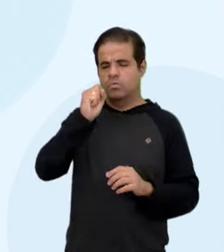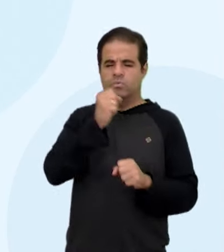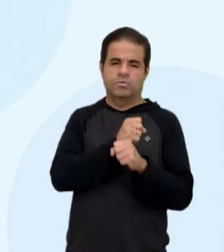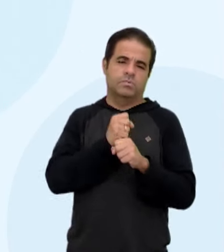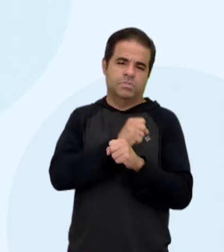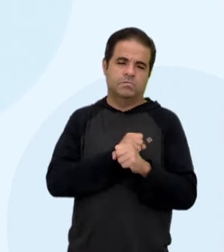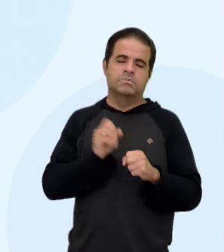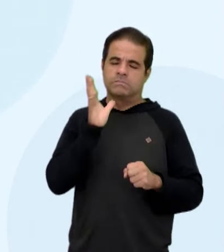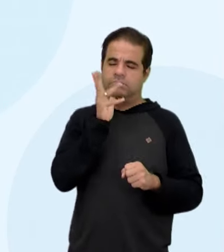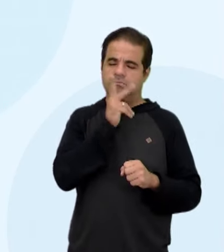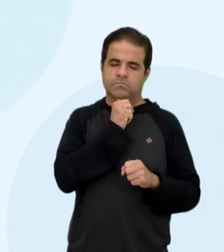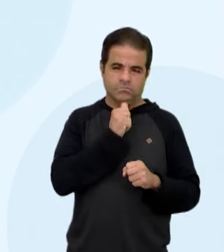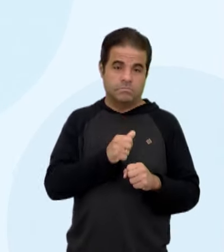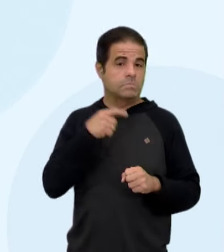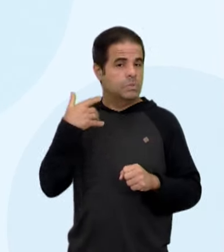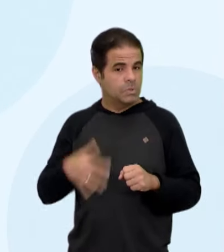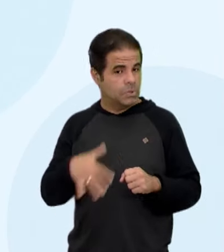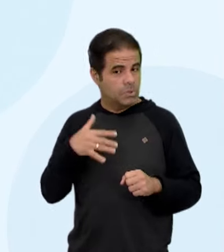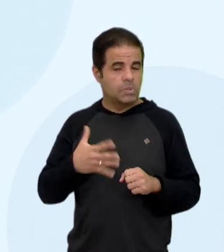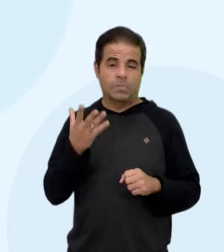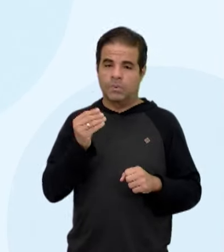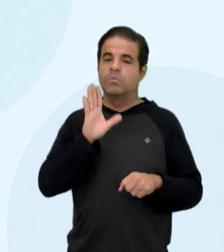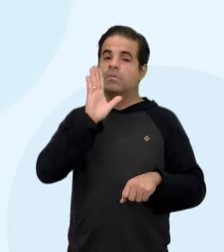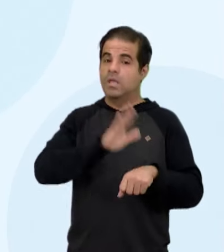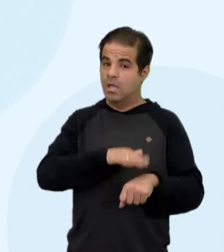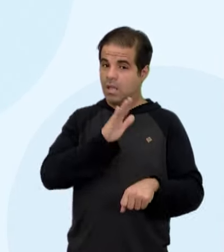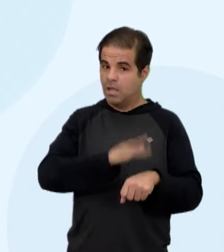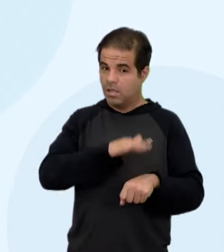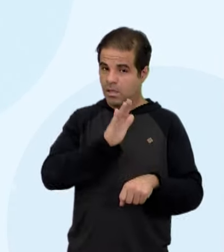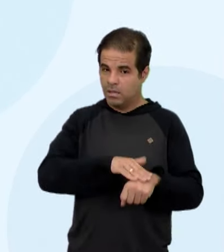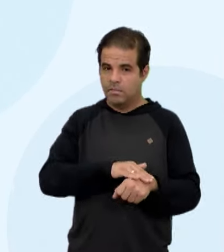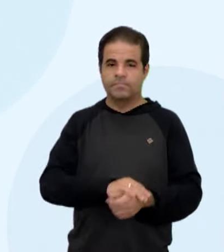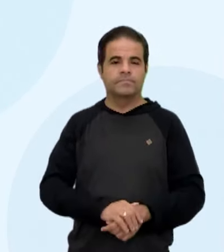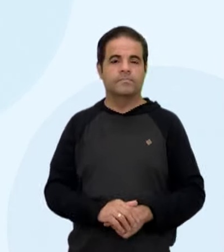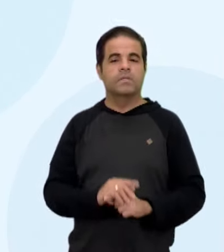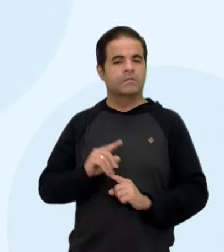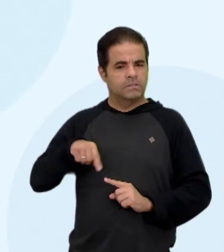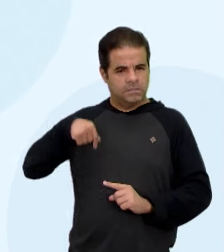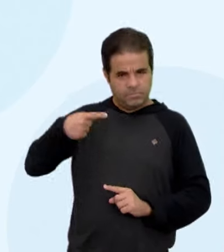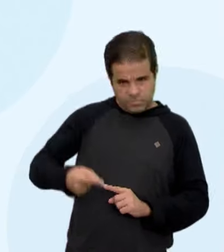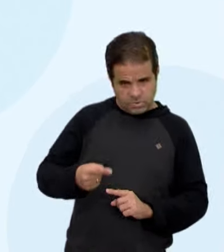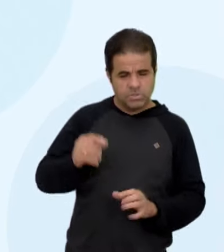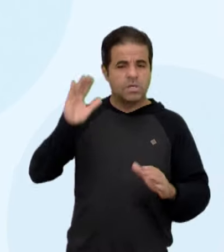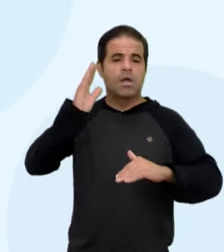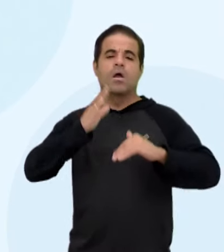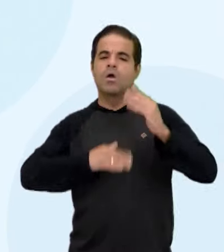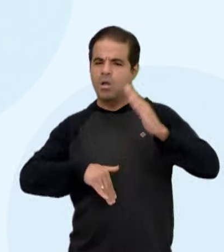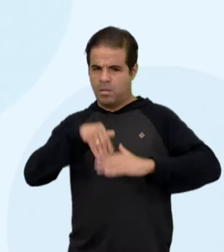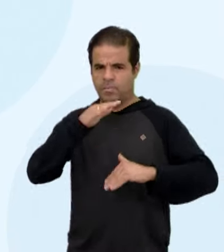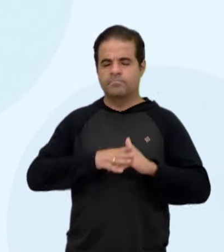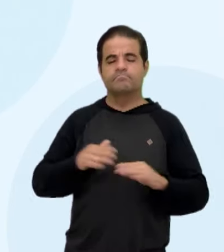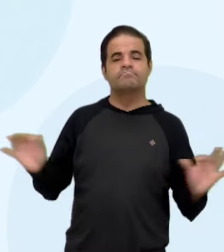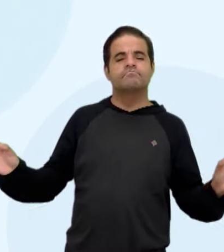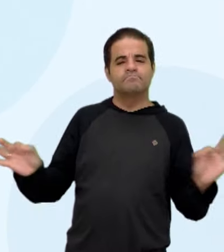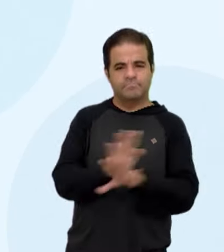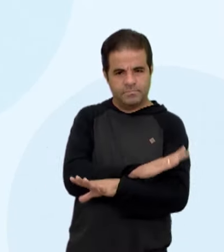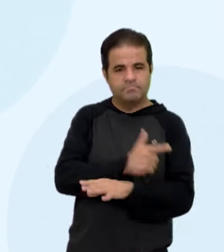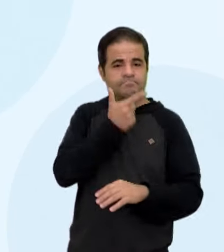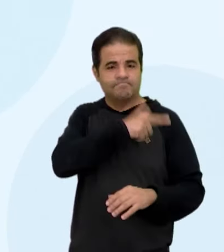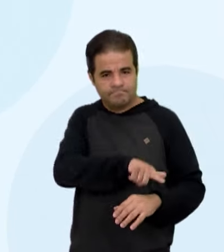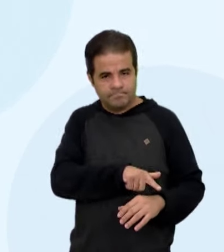concluída. Demorou bastante tempo, né? Quando a obra ela foi